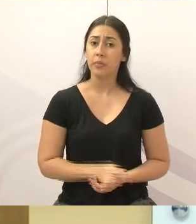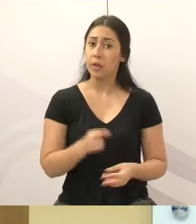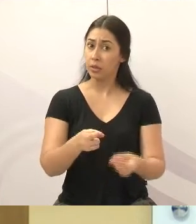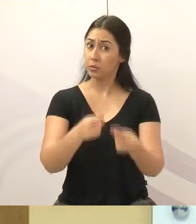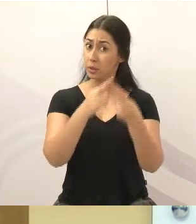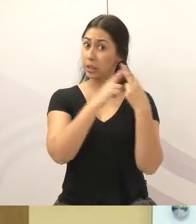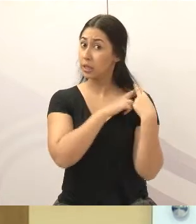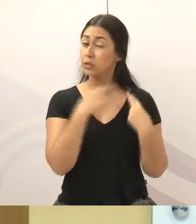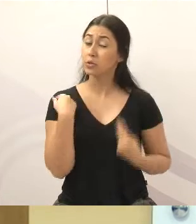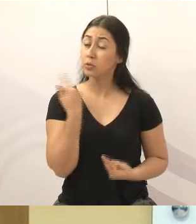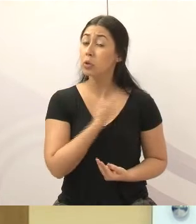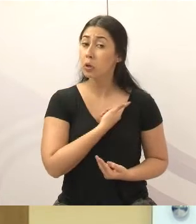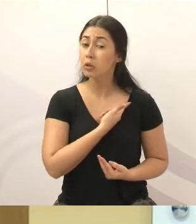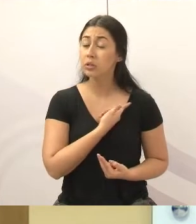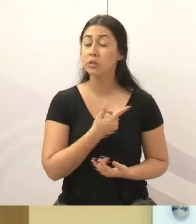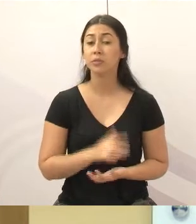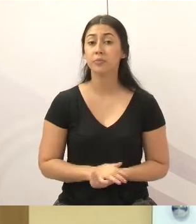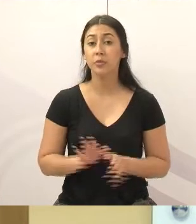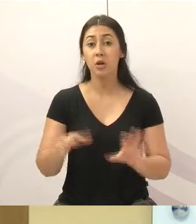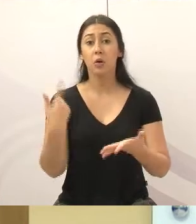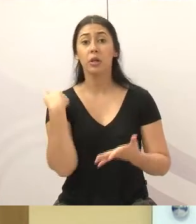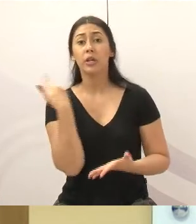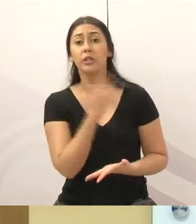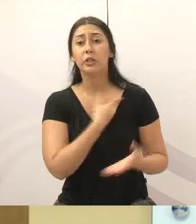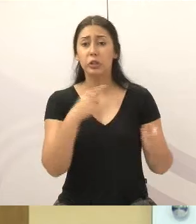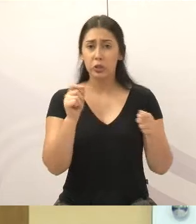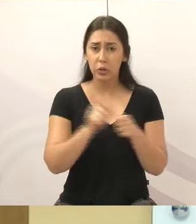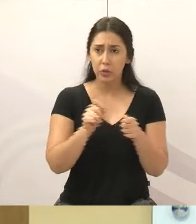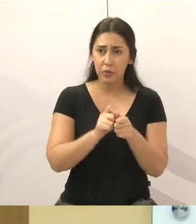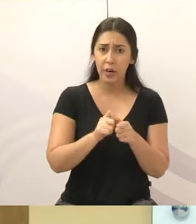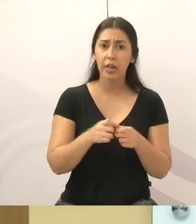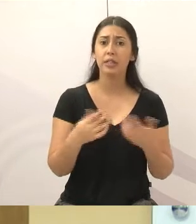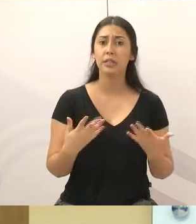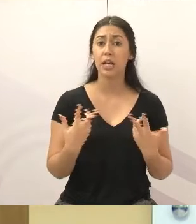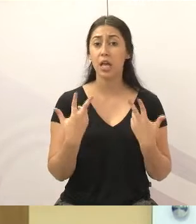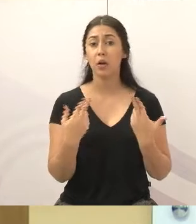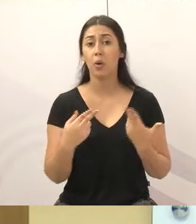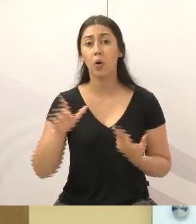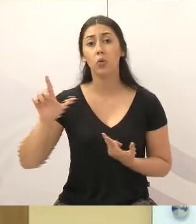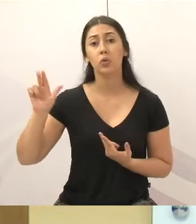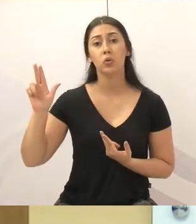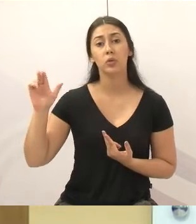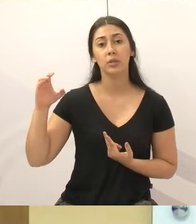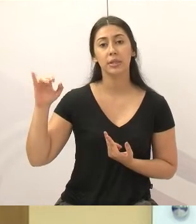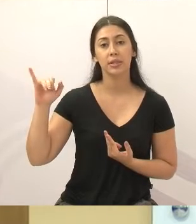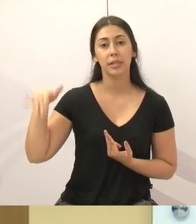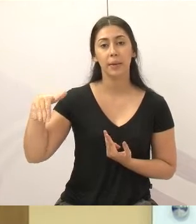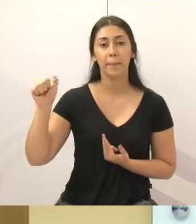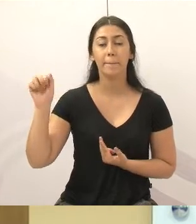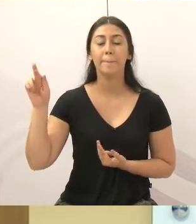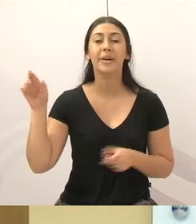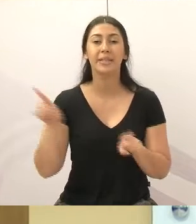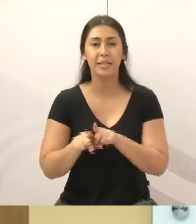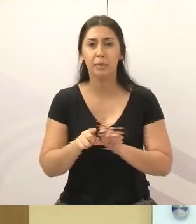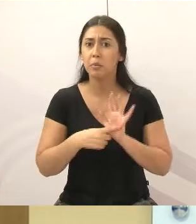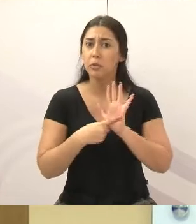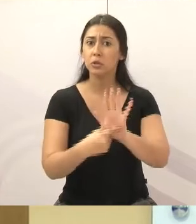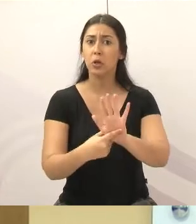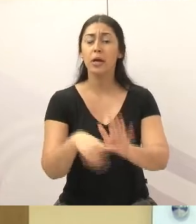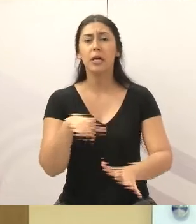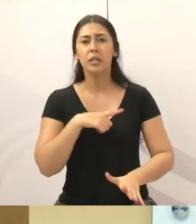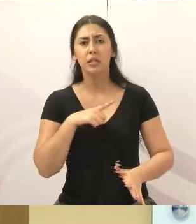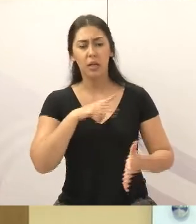nossa responsabilidade. Quando a gente faz isso, e realmente a vereadora Lucimar pontuou, tem muitas formas, sim, da